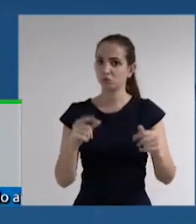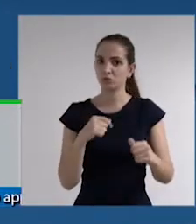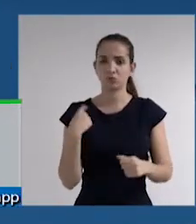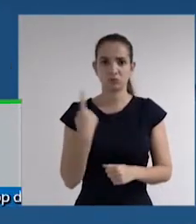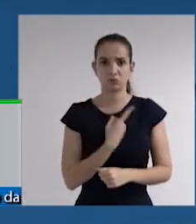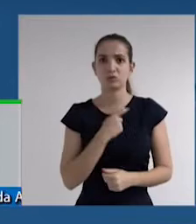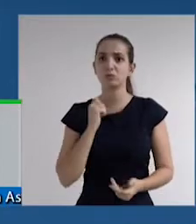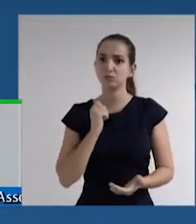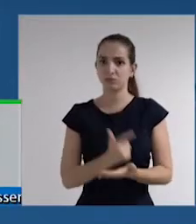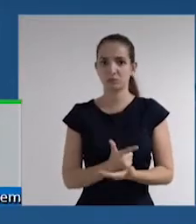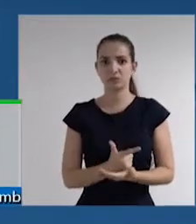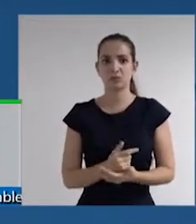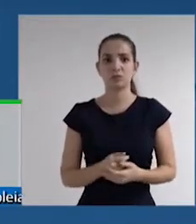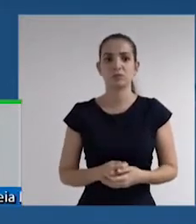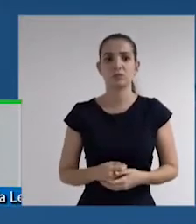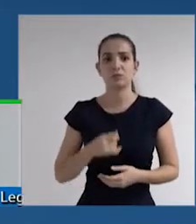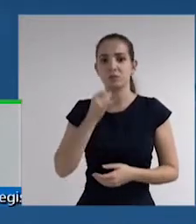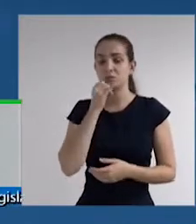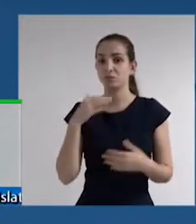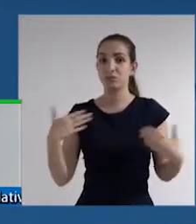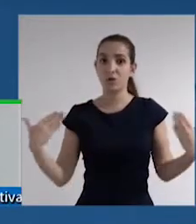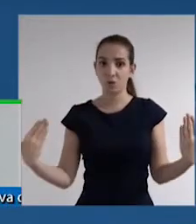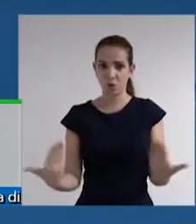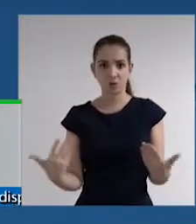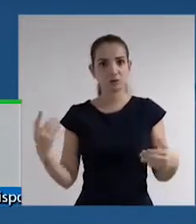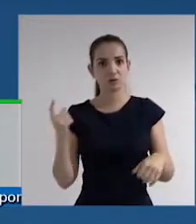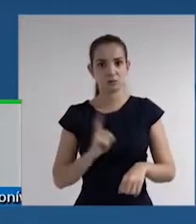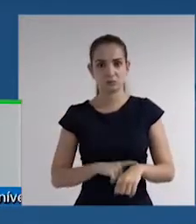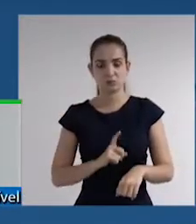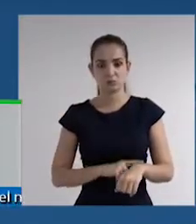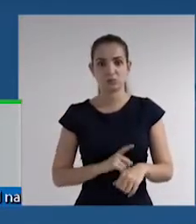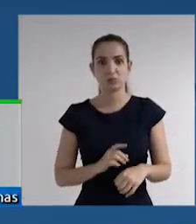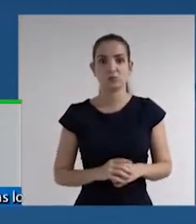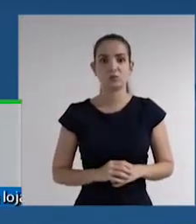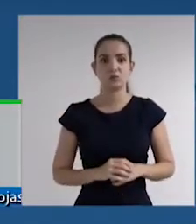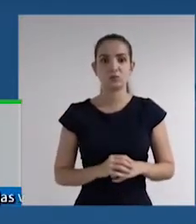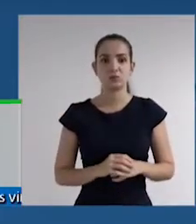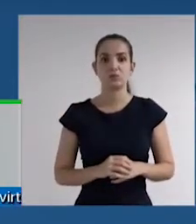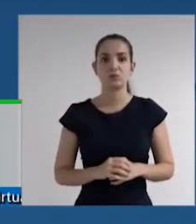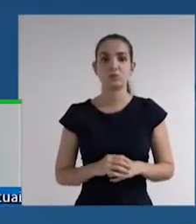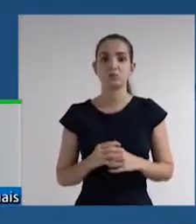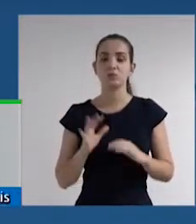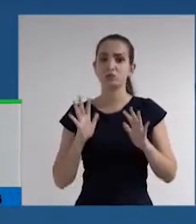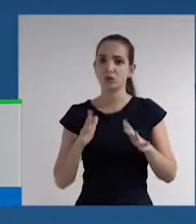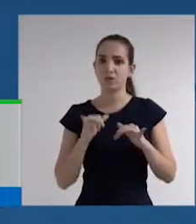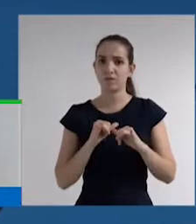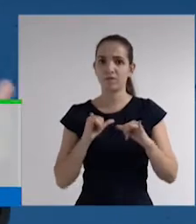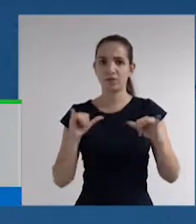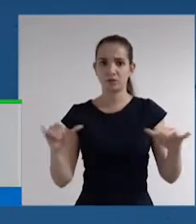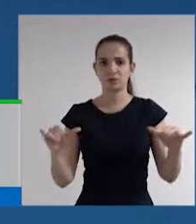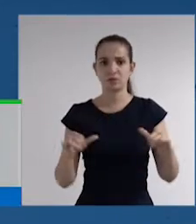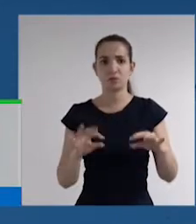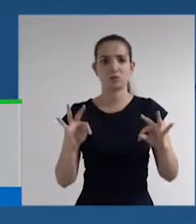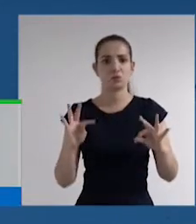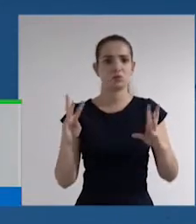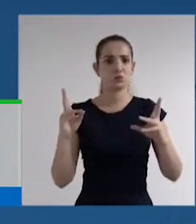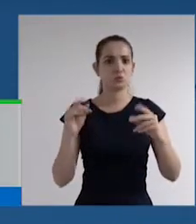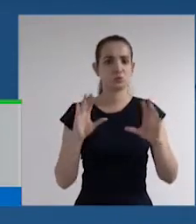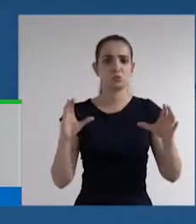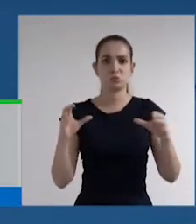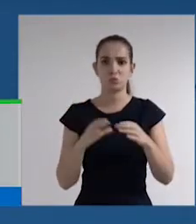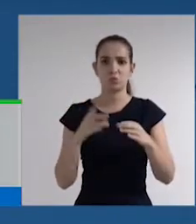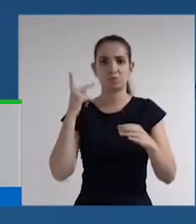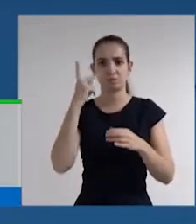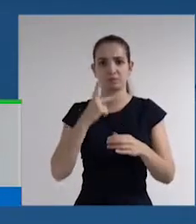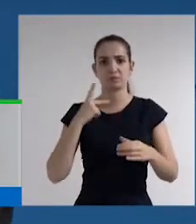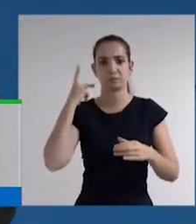vamos pagar. Então, agora é o momento de nós, foi dado o recado para toda a classe